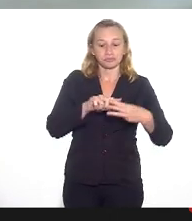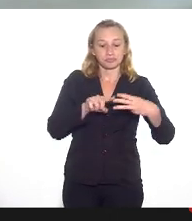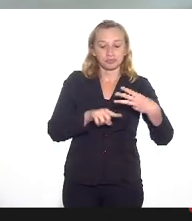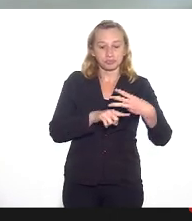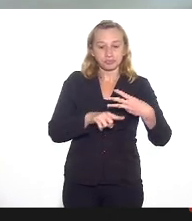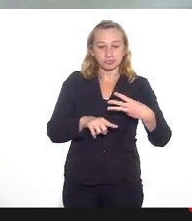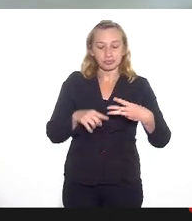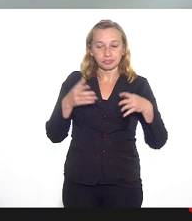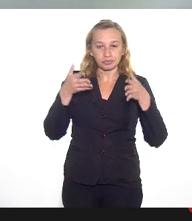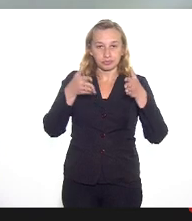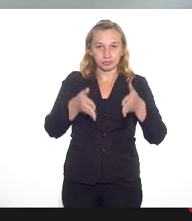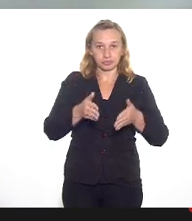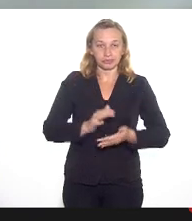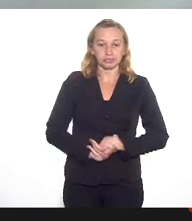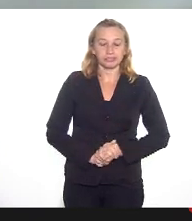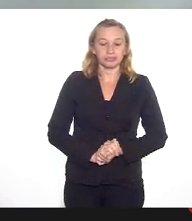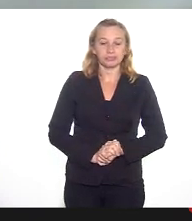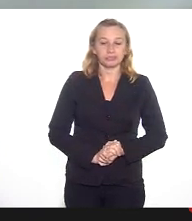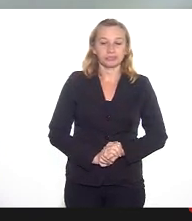os três focos